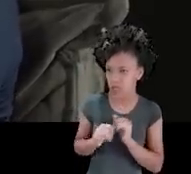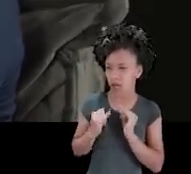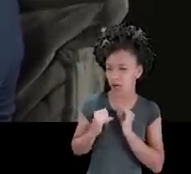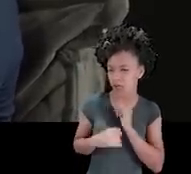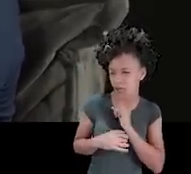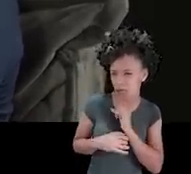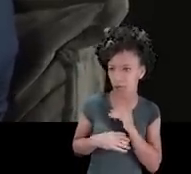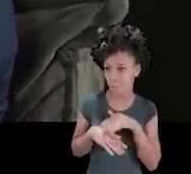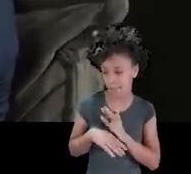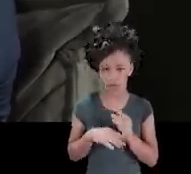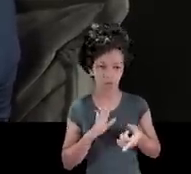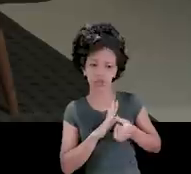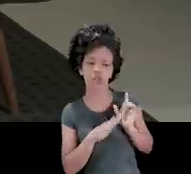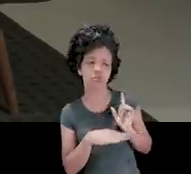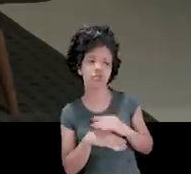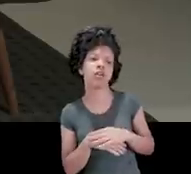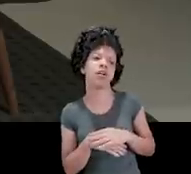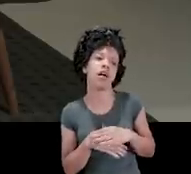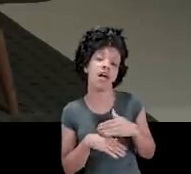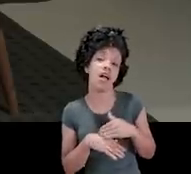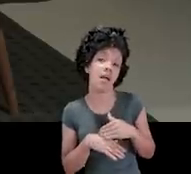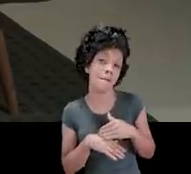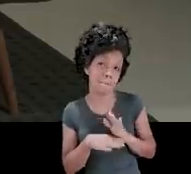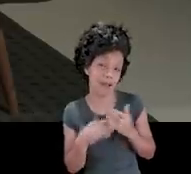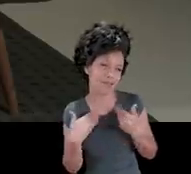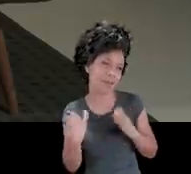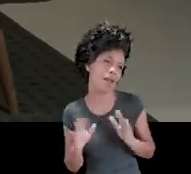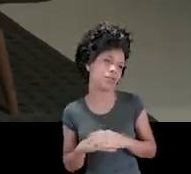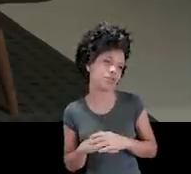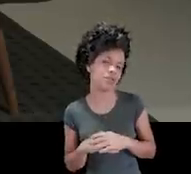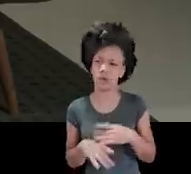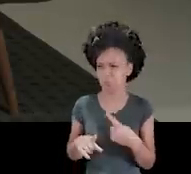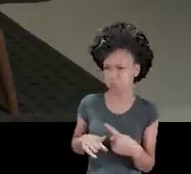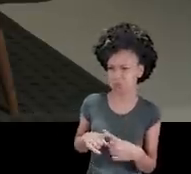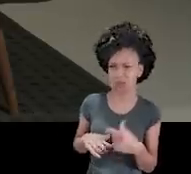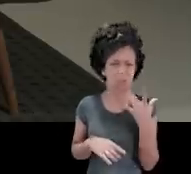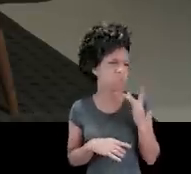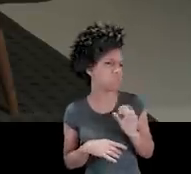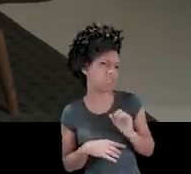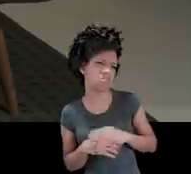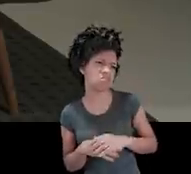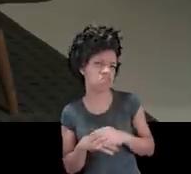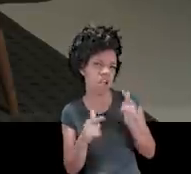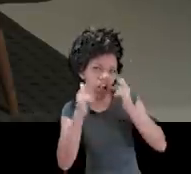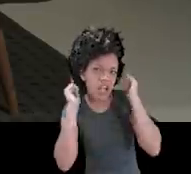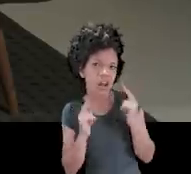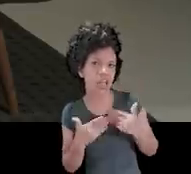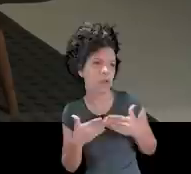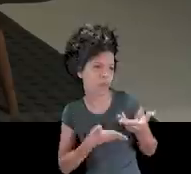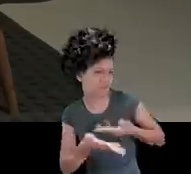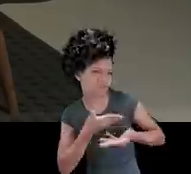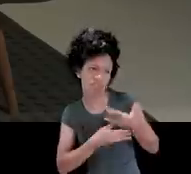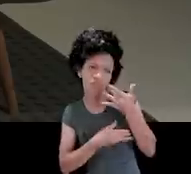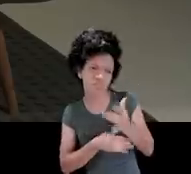mais do que antigamente pela coisa... Mais descarado. Por quê? Você acha que ele acha que você é não ousada, não sei se a cara, né, é mais receptiva.